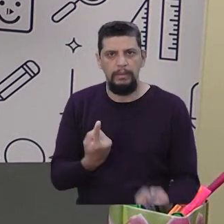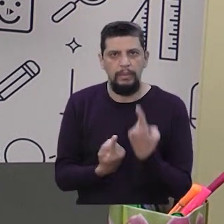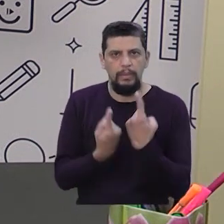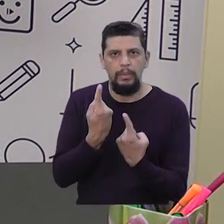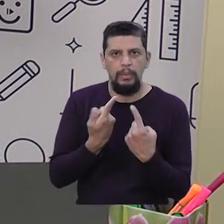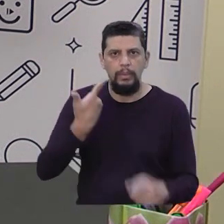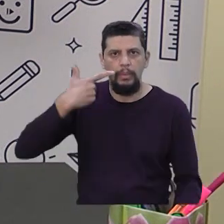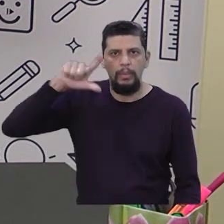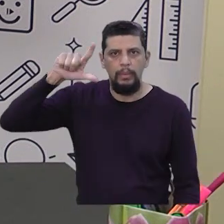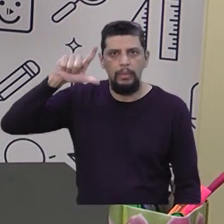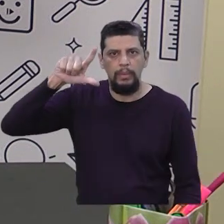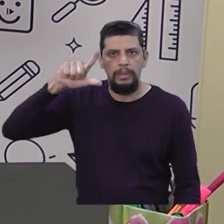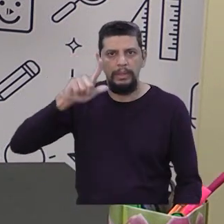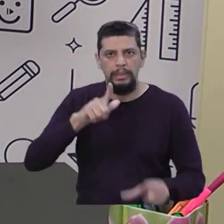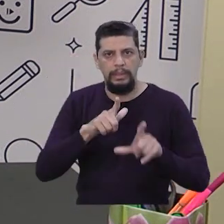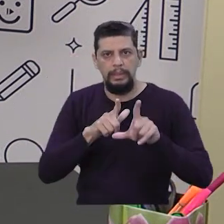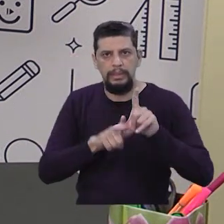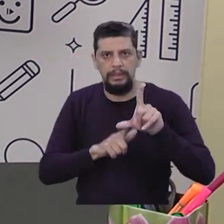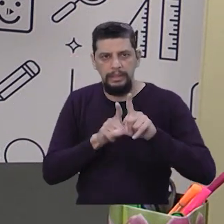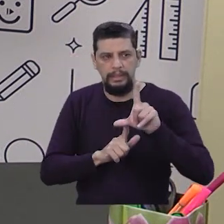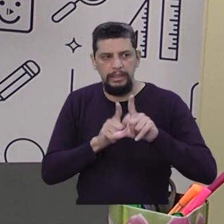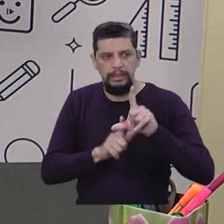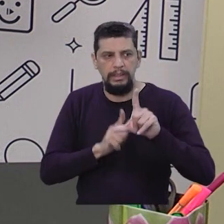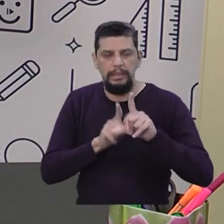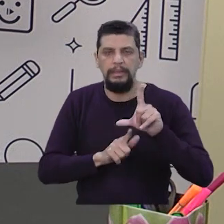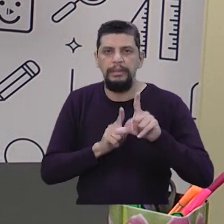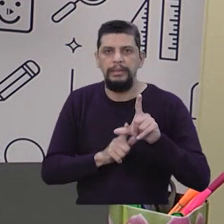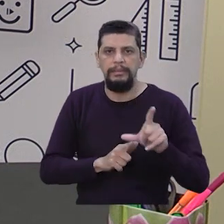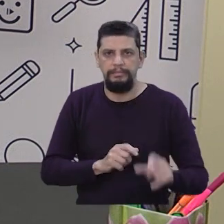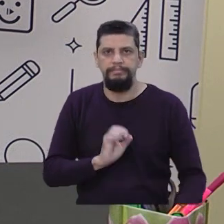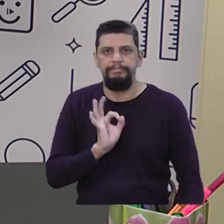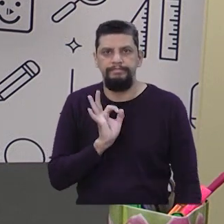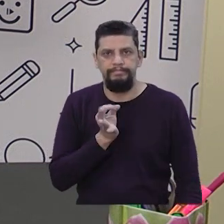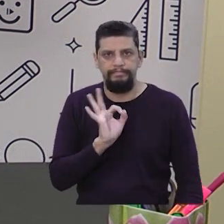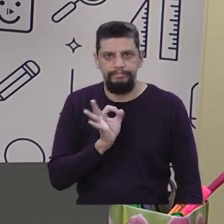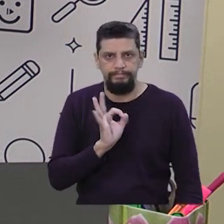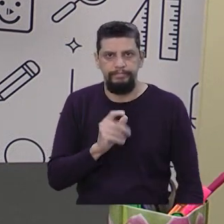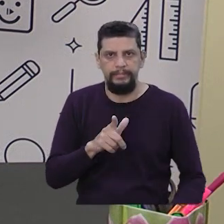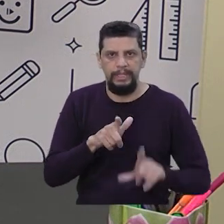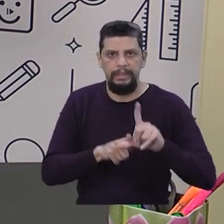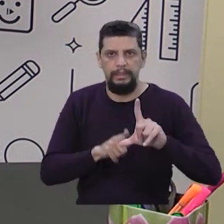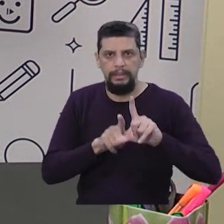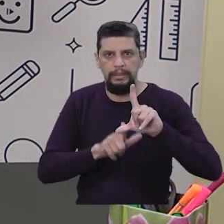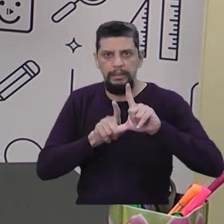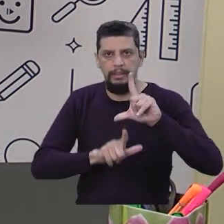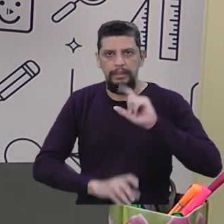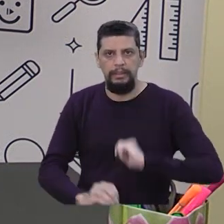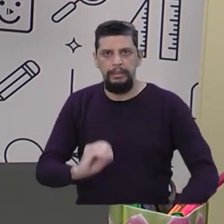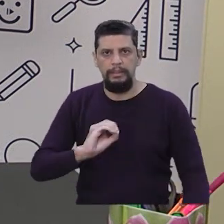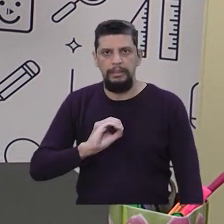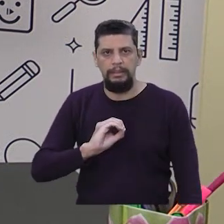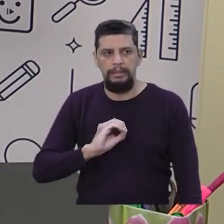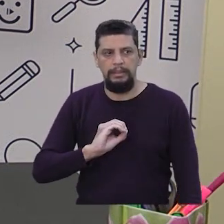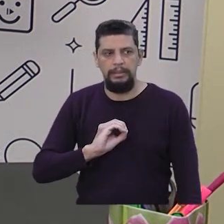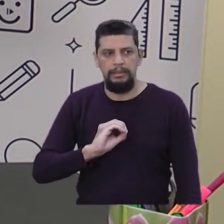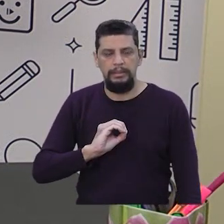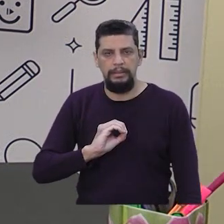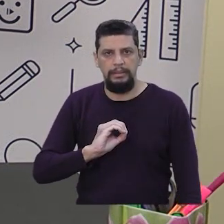Qual que é a outra letra? Ba, o, isso aqui. O,